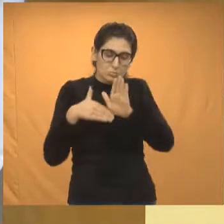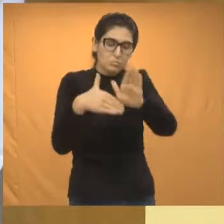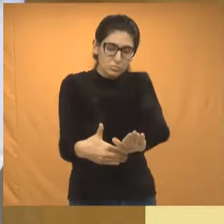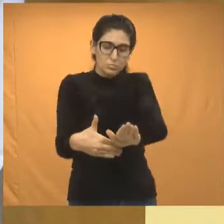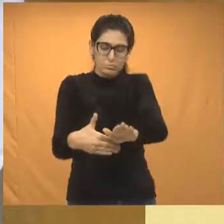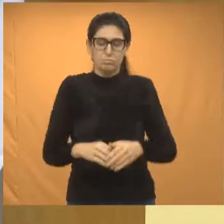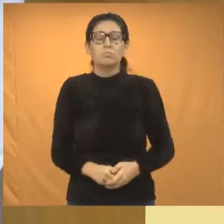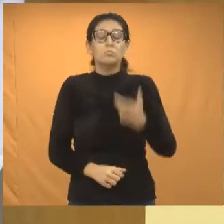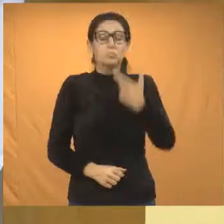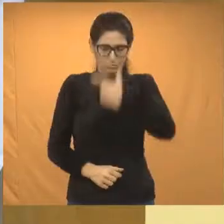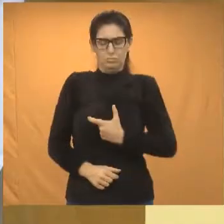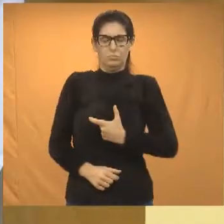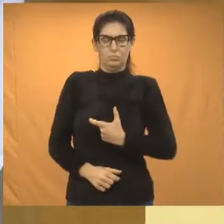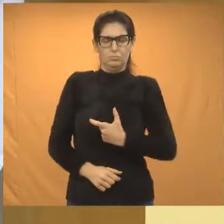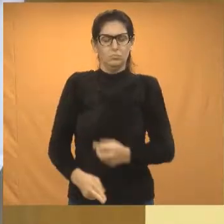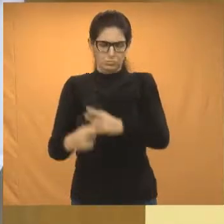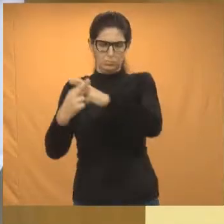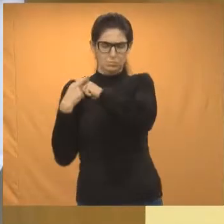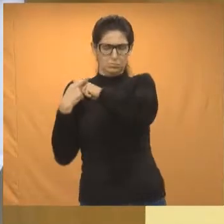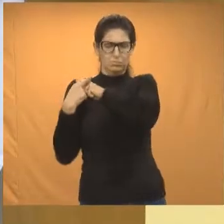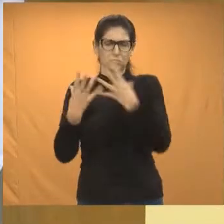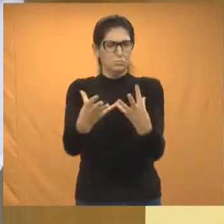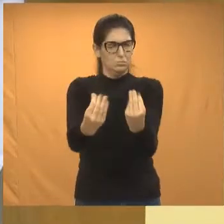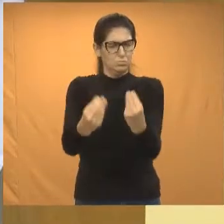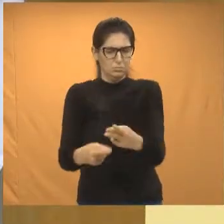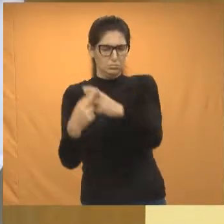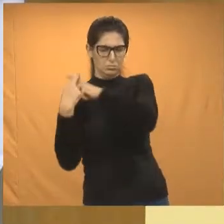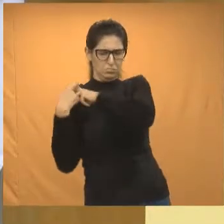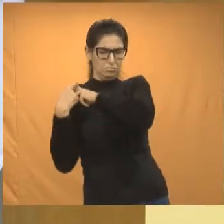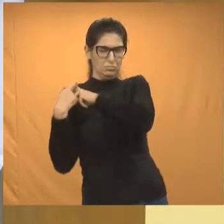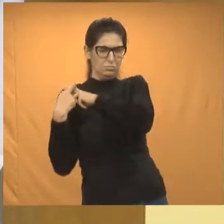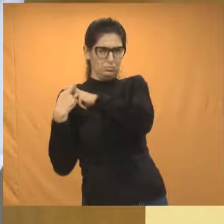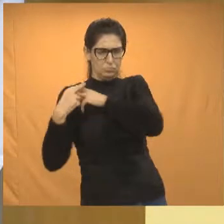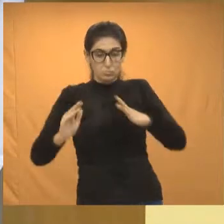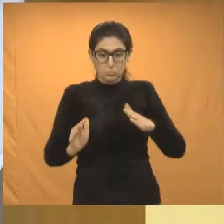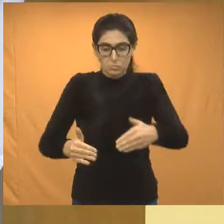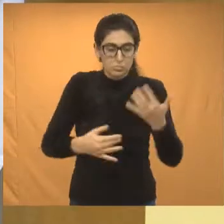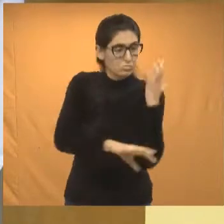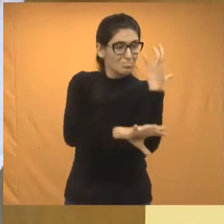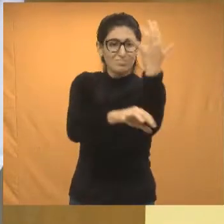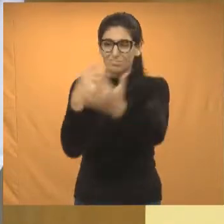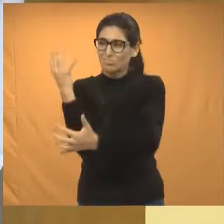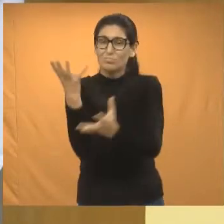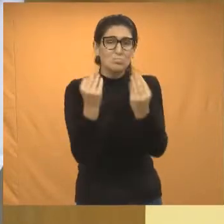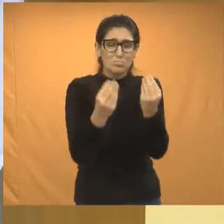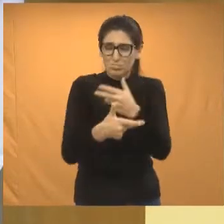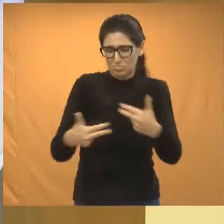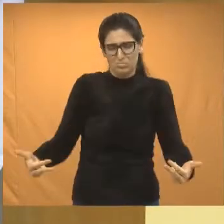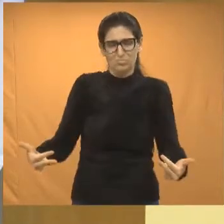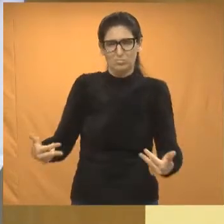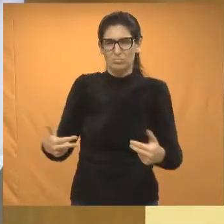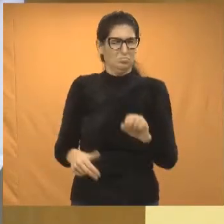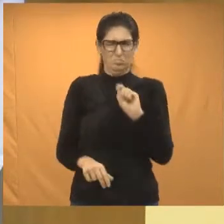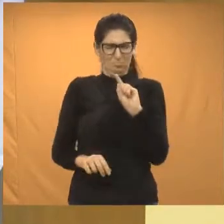sério, seríssimo. E o meio ambiente ele é muito mais amplo do que a gente pegar um problema pontual e